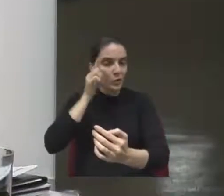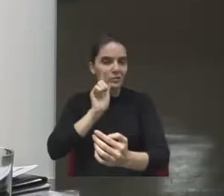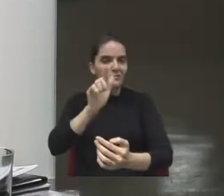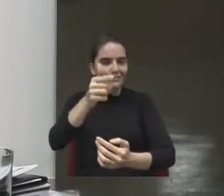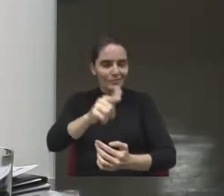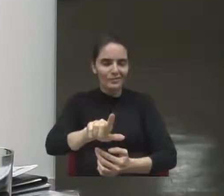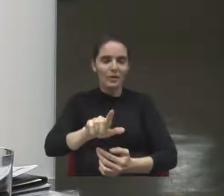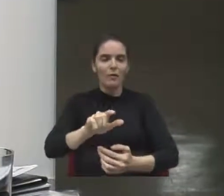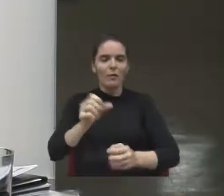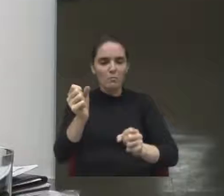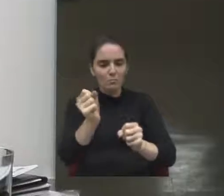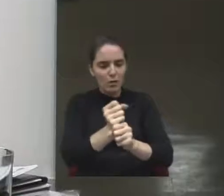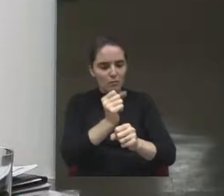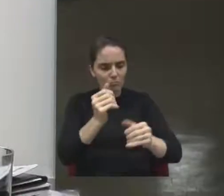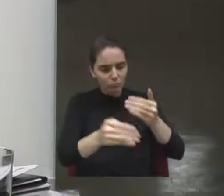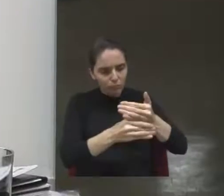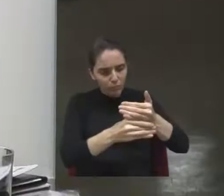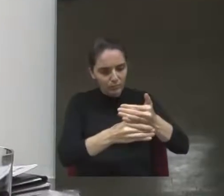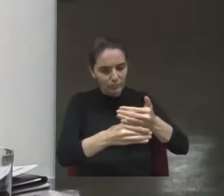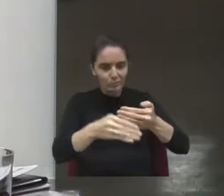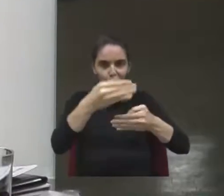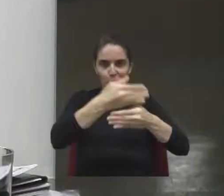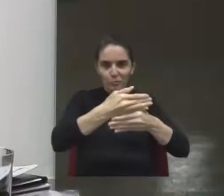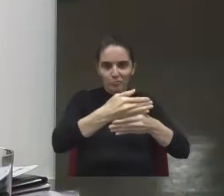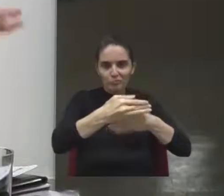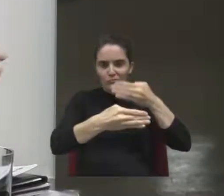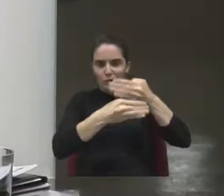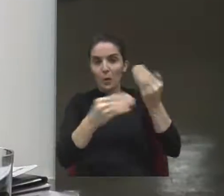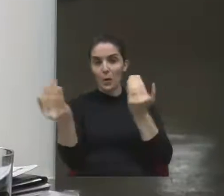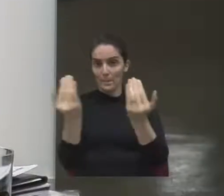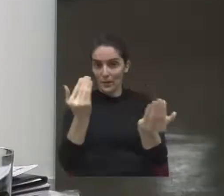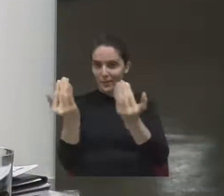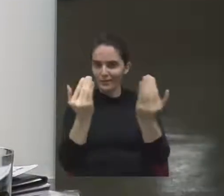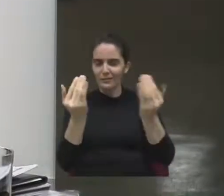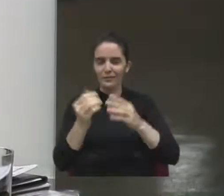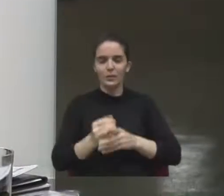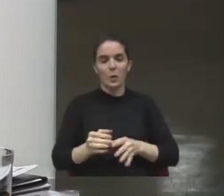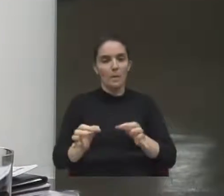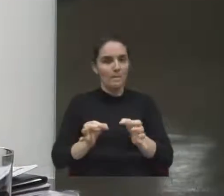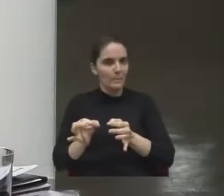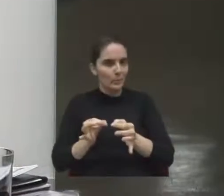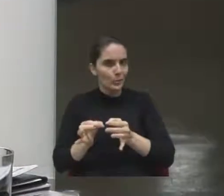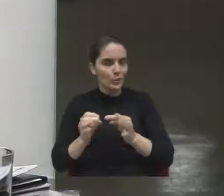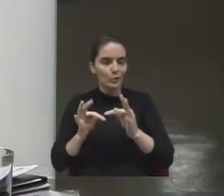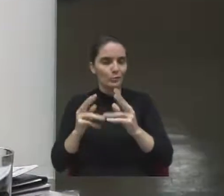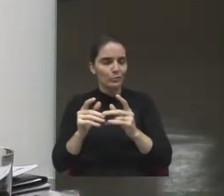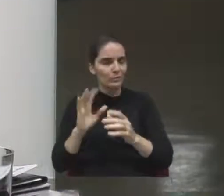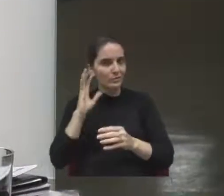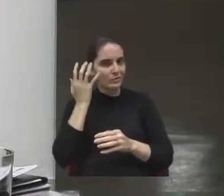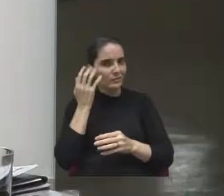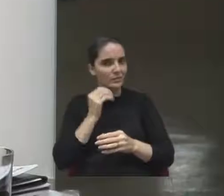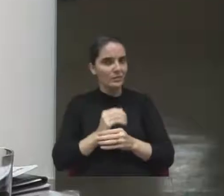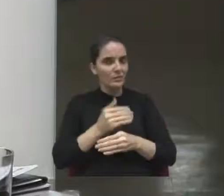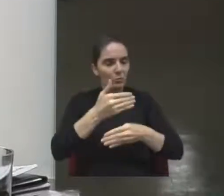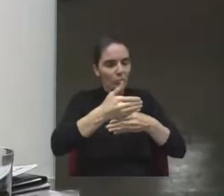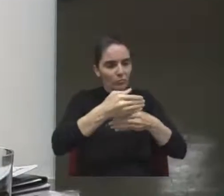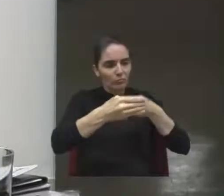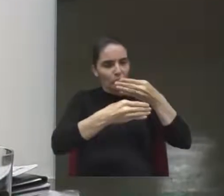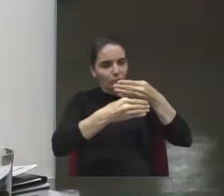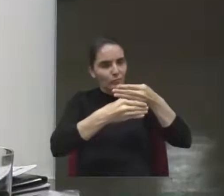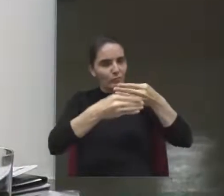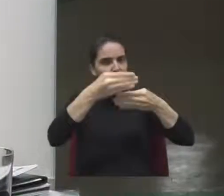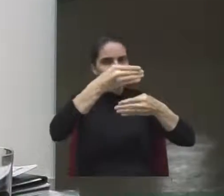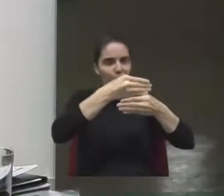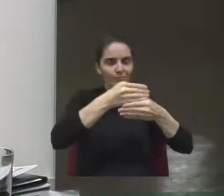construção disso com proposituras, com trabalhos realizados, e vamos galgando, não